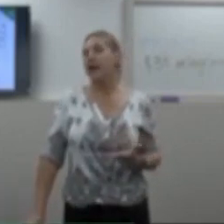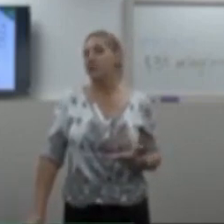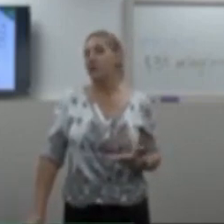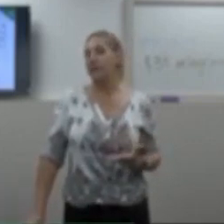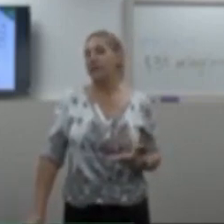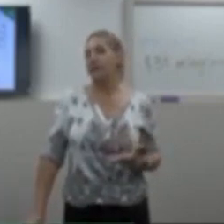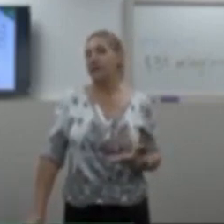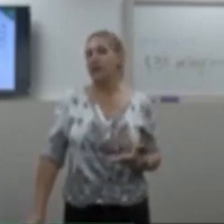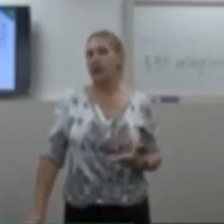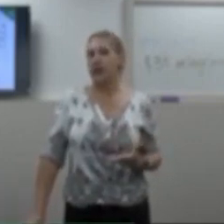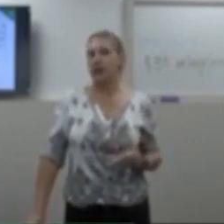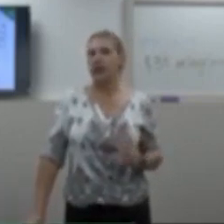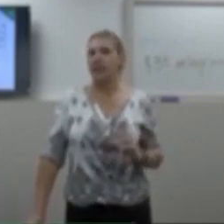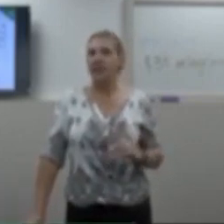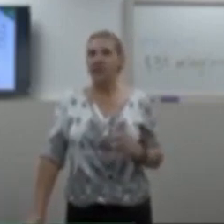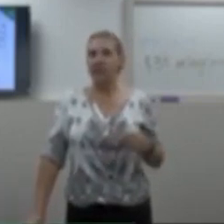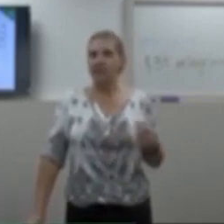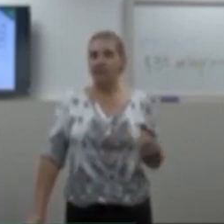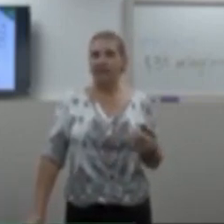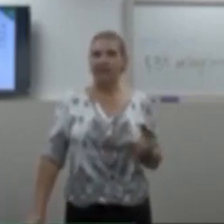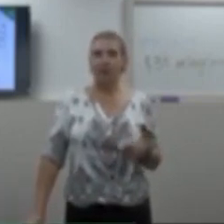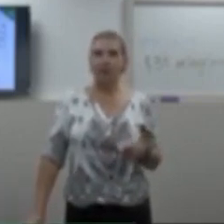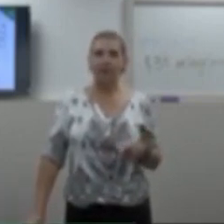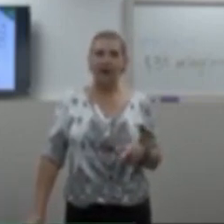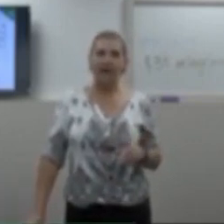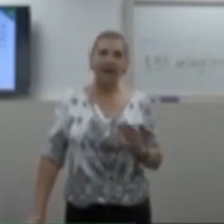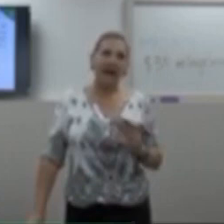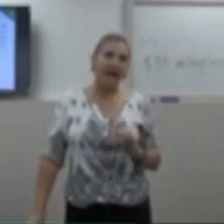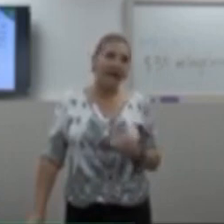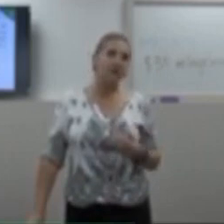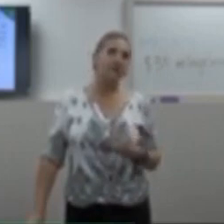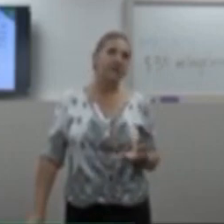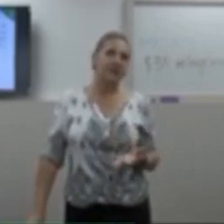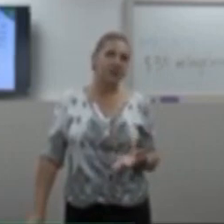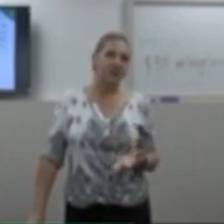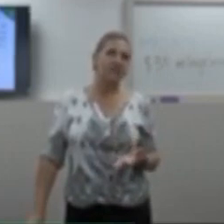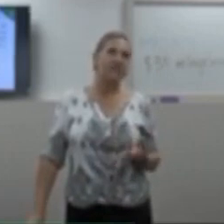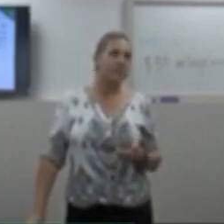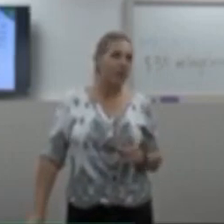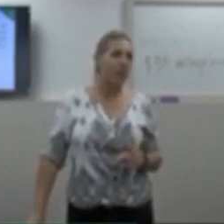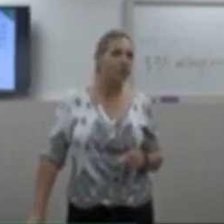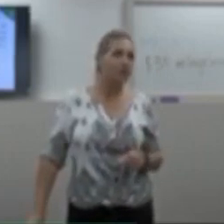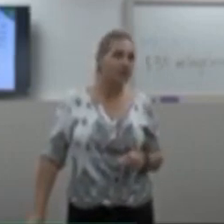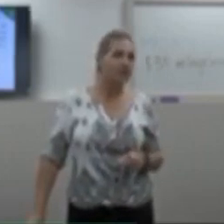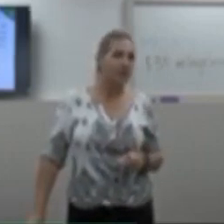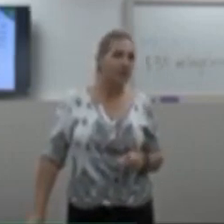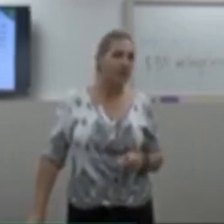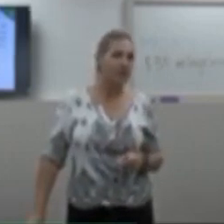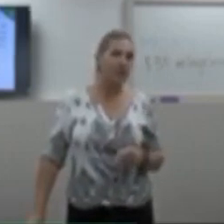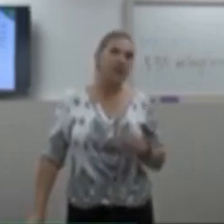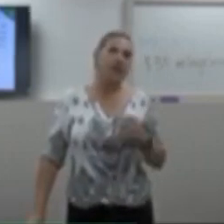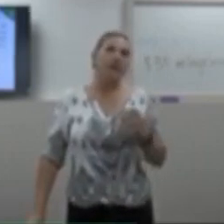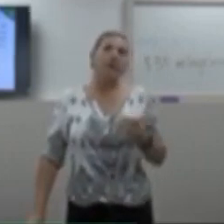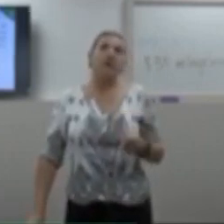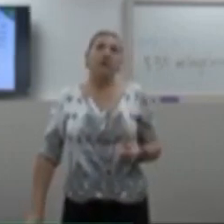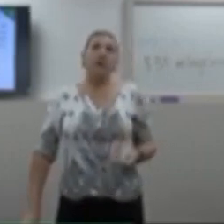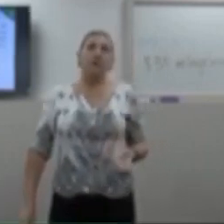observe que numerais vão aparecer lá. Veja que você deve copiar, além dos ingredientes, também o modo de